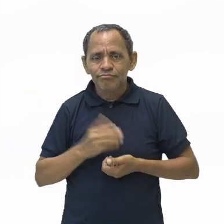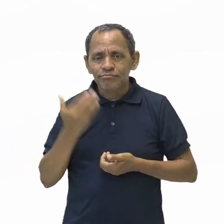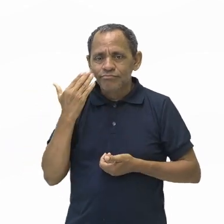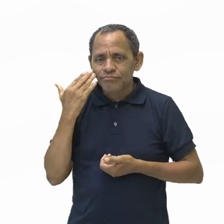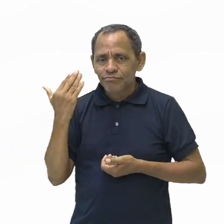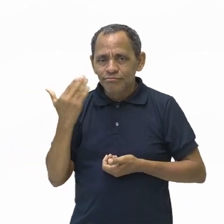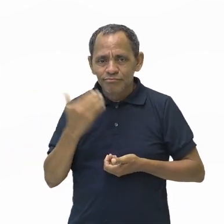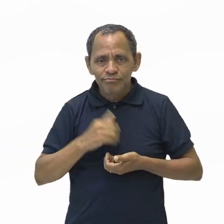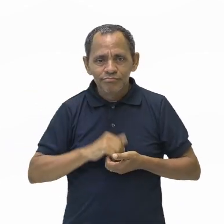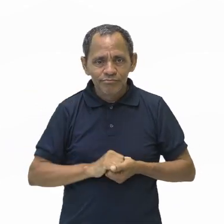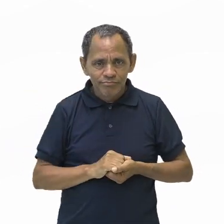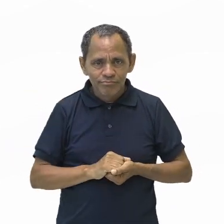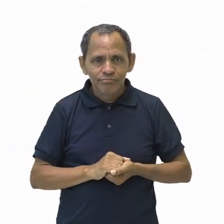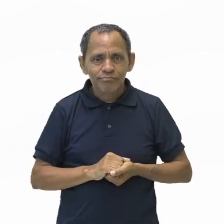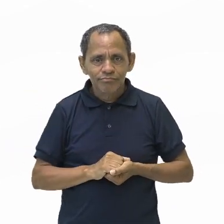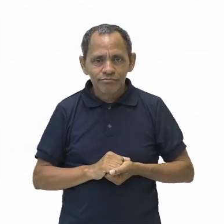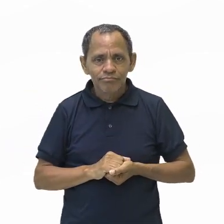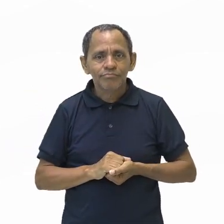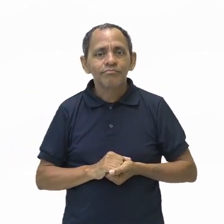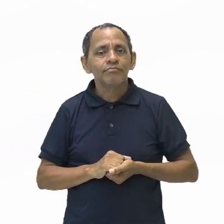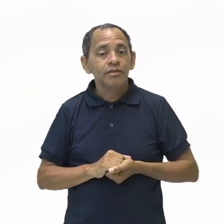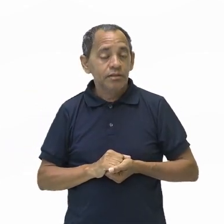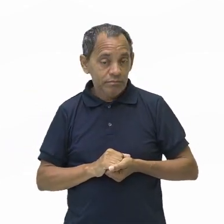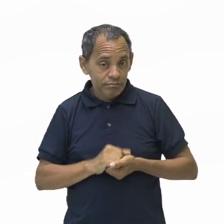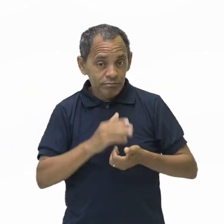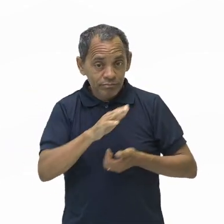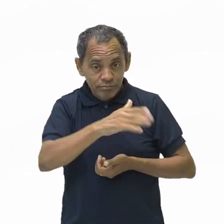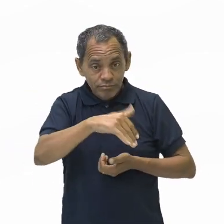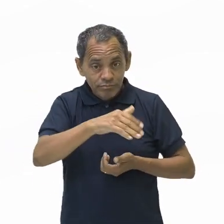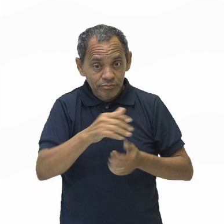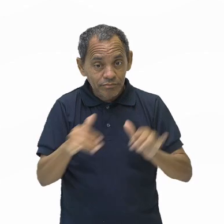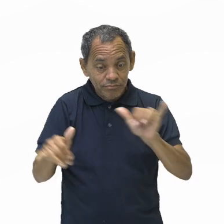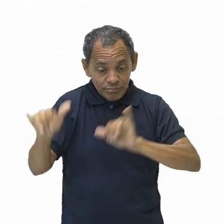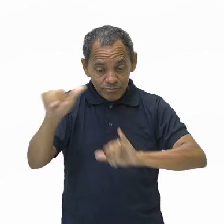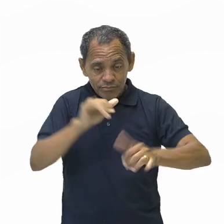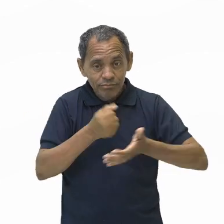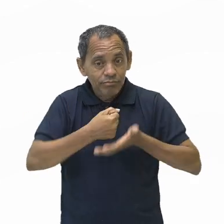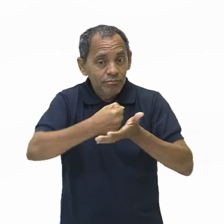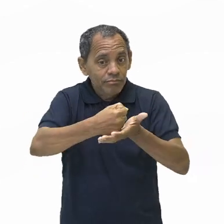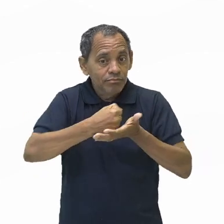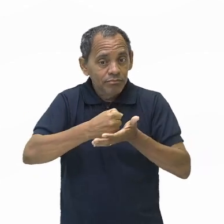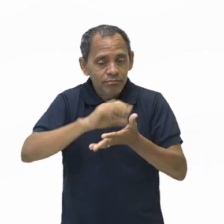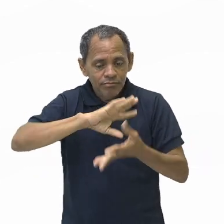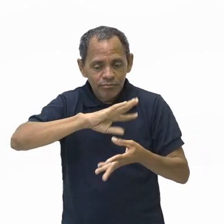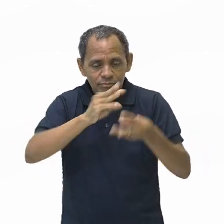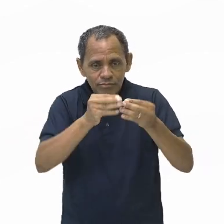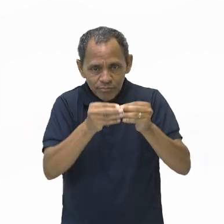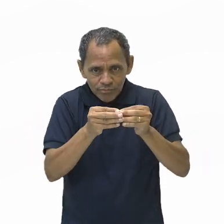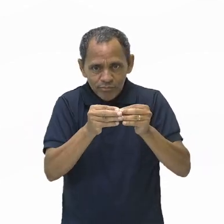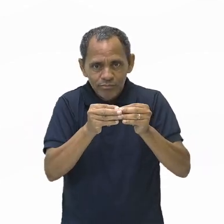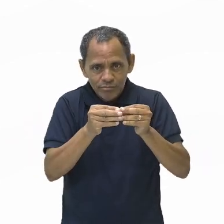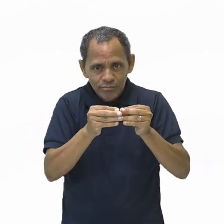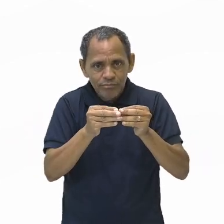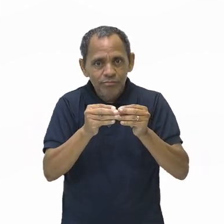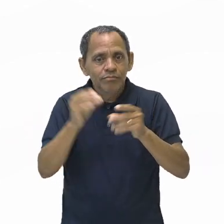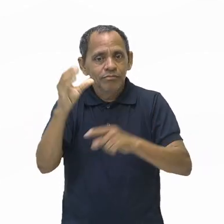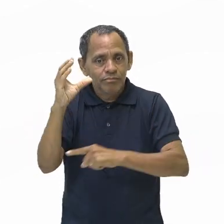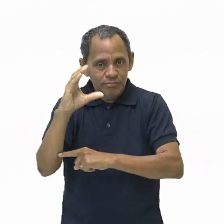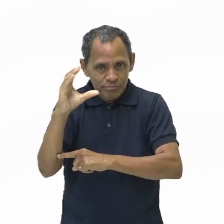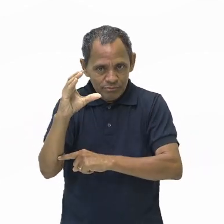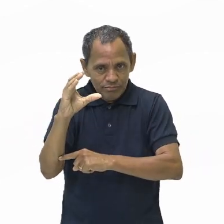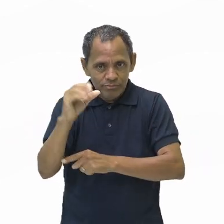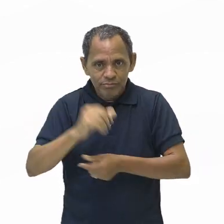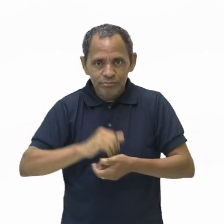olhada. A química orgânica é a parte da química que vai estudar os compostos de carbono,